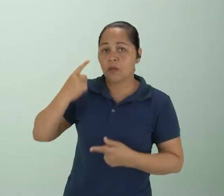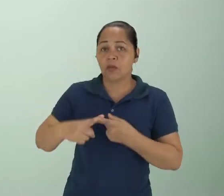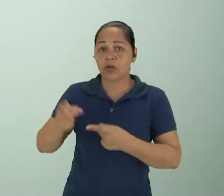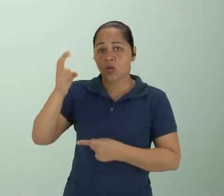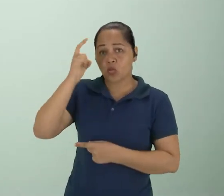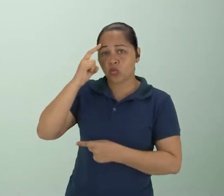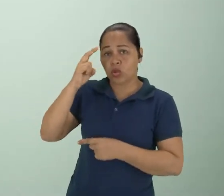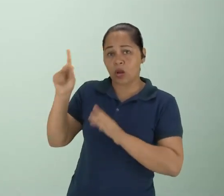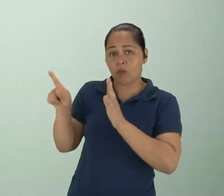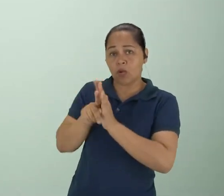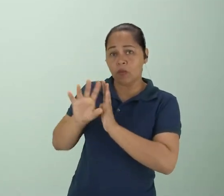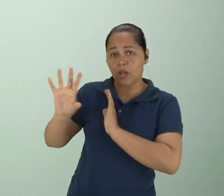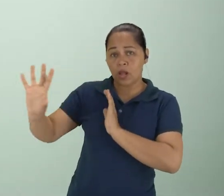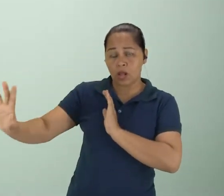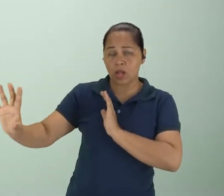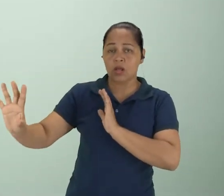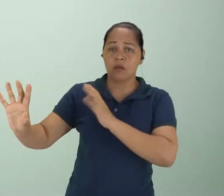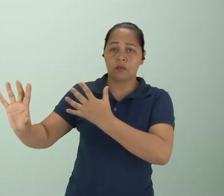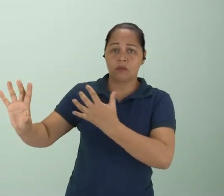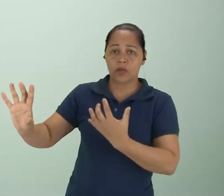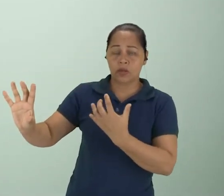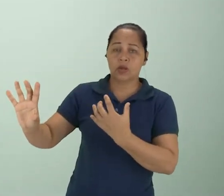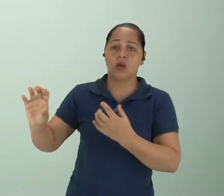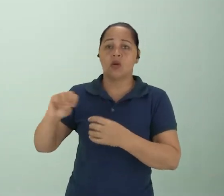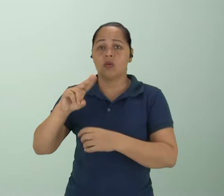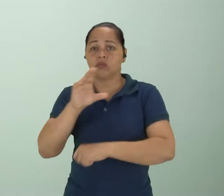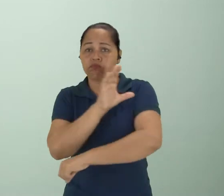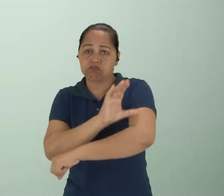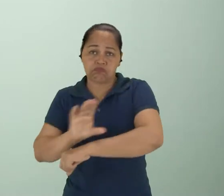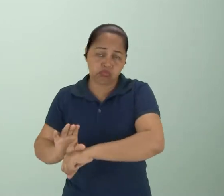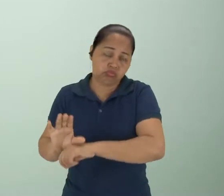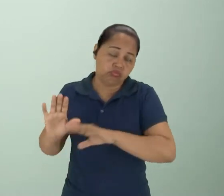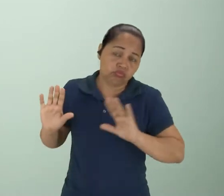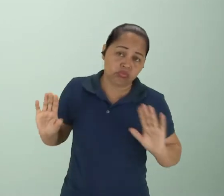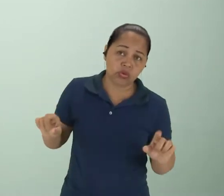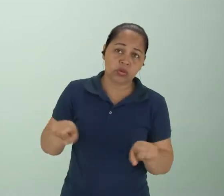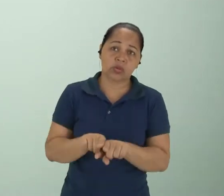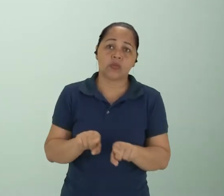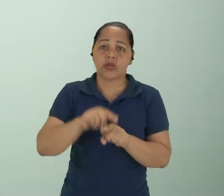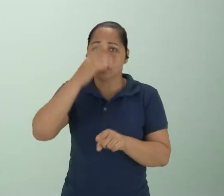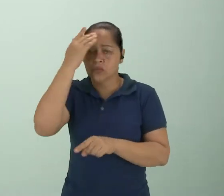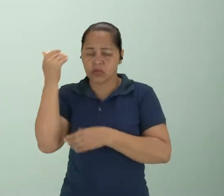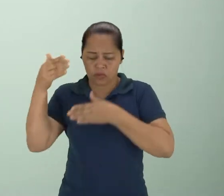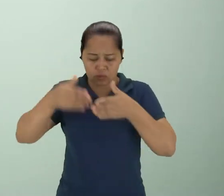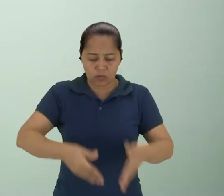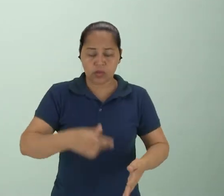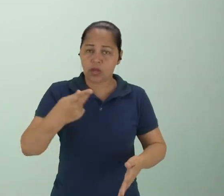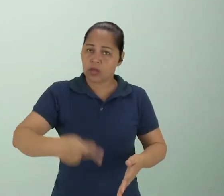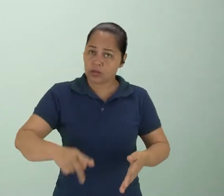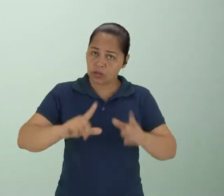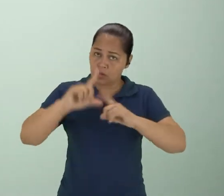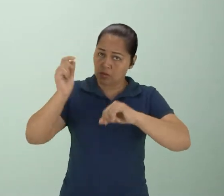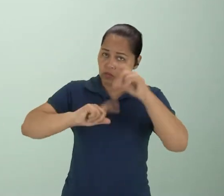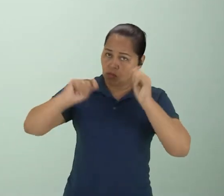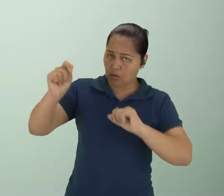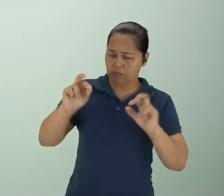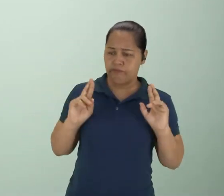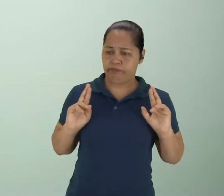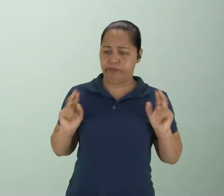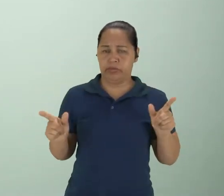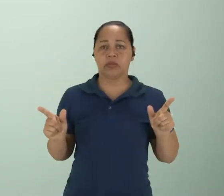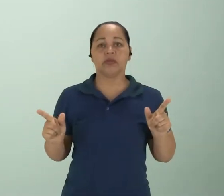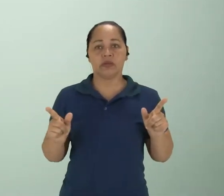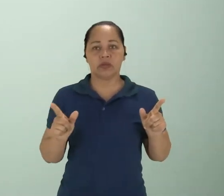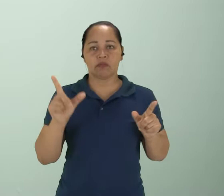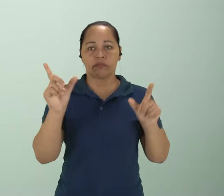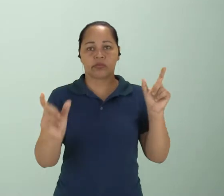cultura local. E nós aqui, quando essas pessoas vêm para as nossas terras, também sente aí a diferença. Observe que